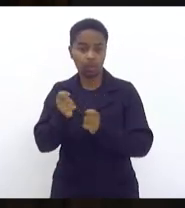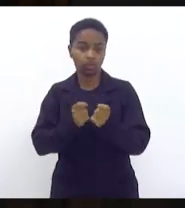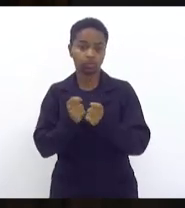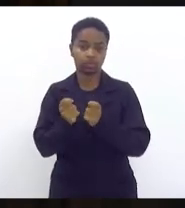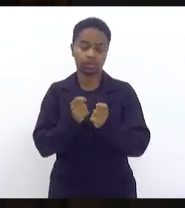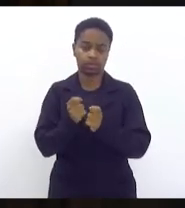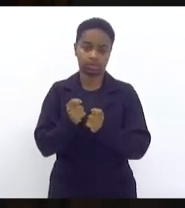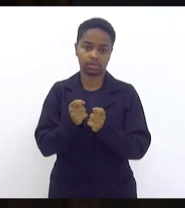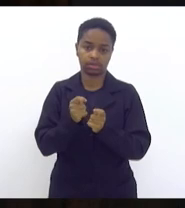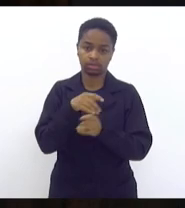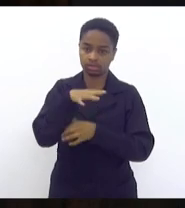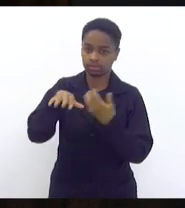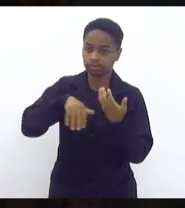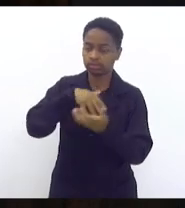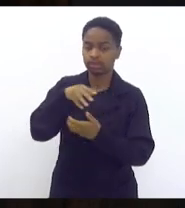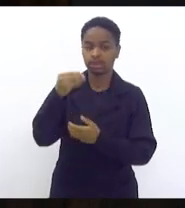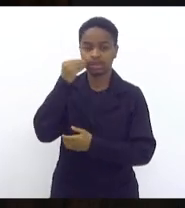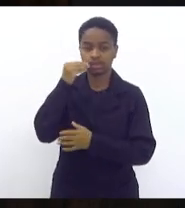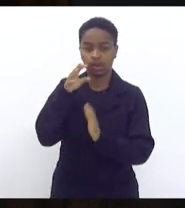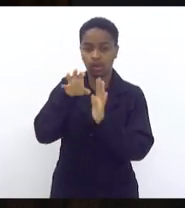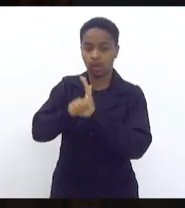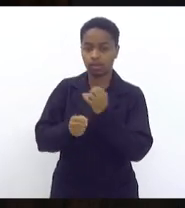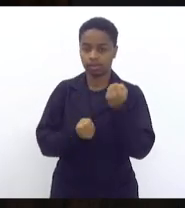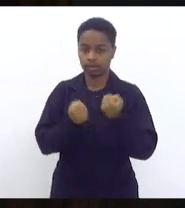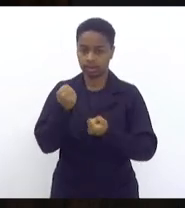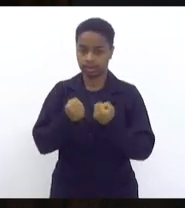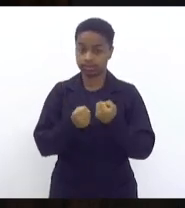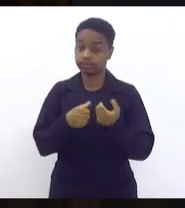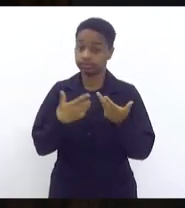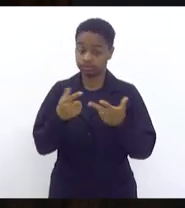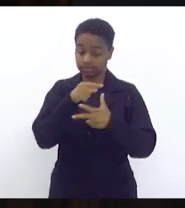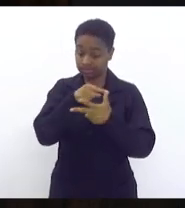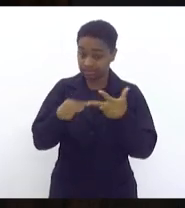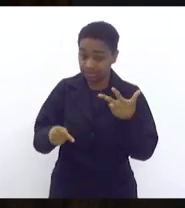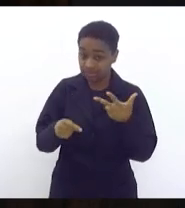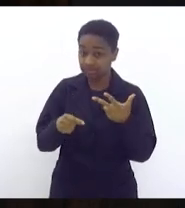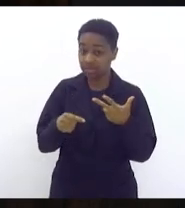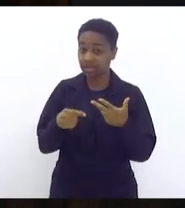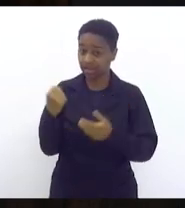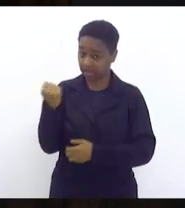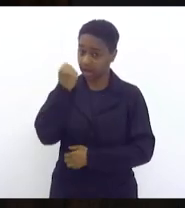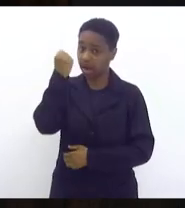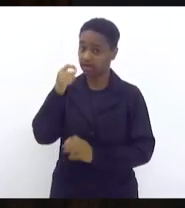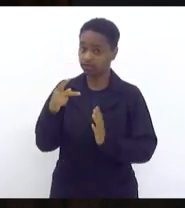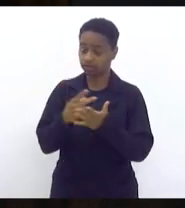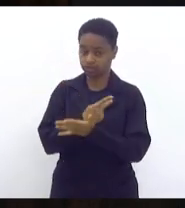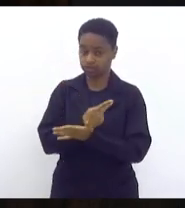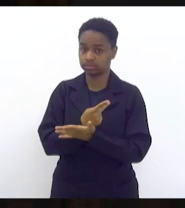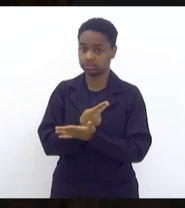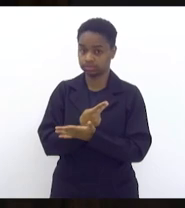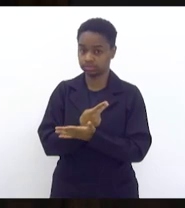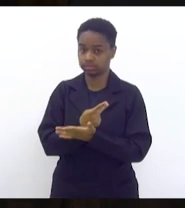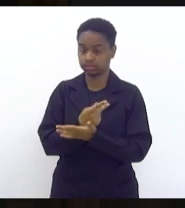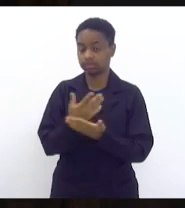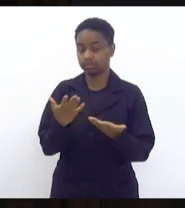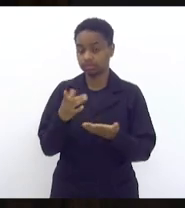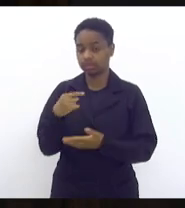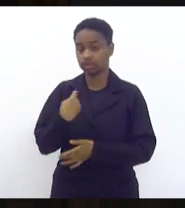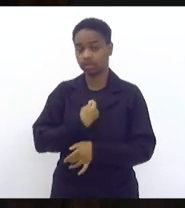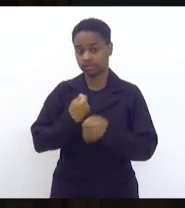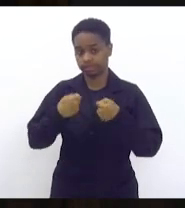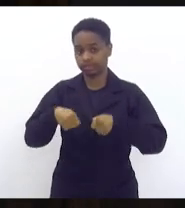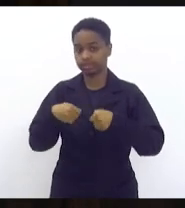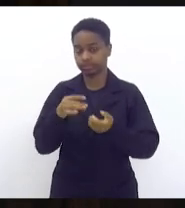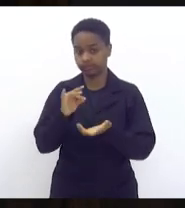questão dessa tentativa de roubo de veículo. Então, a situação é extremamente grave e acho que precisamos